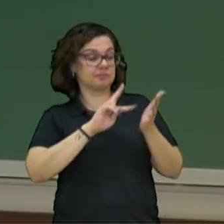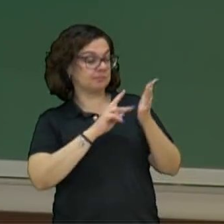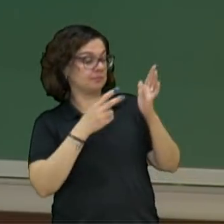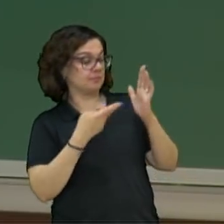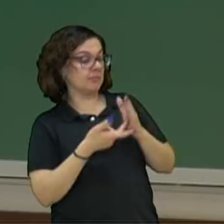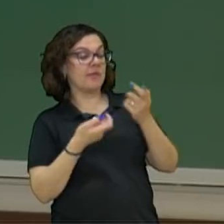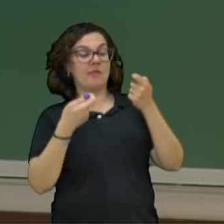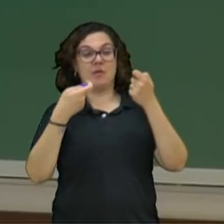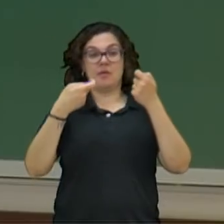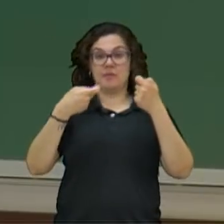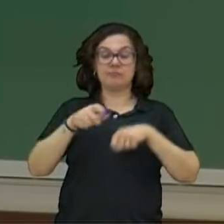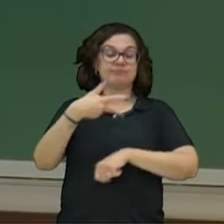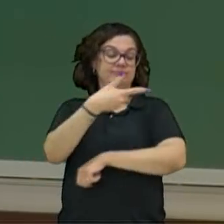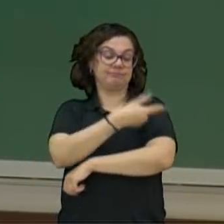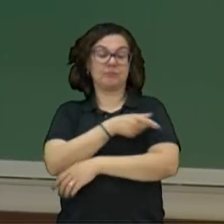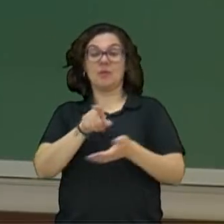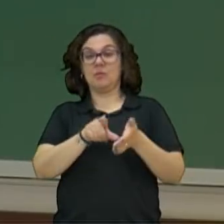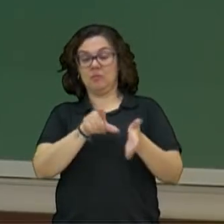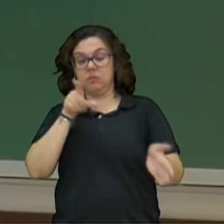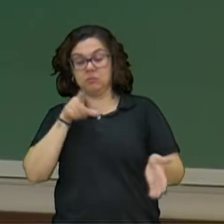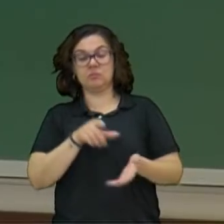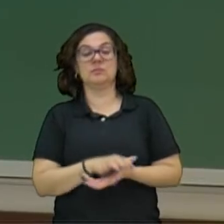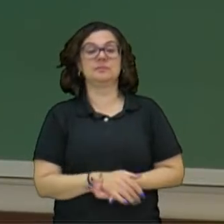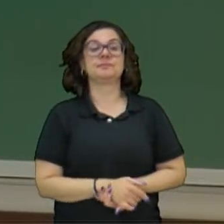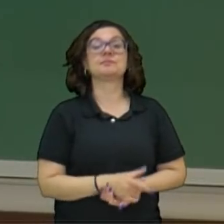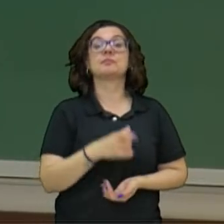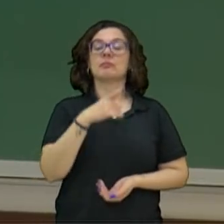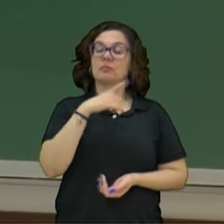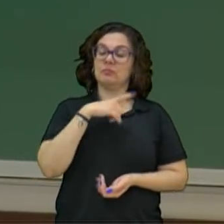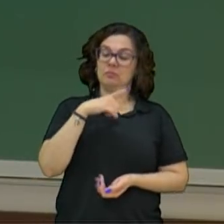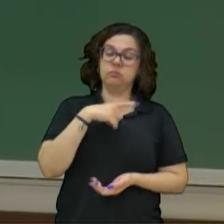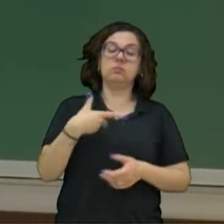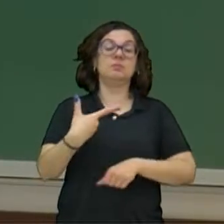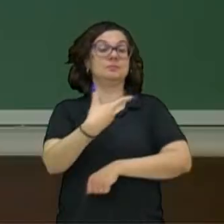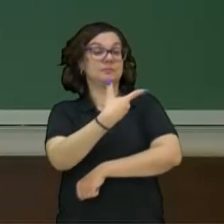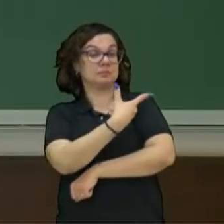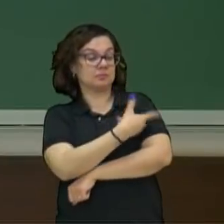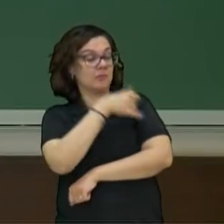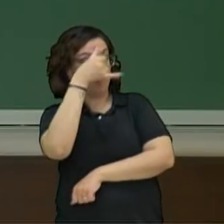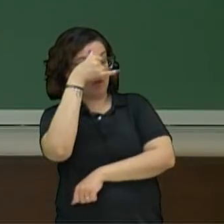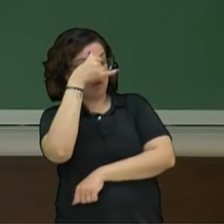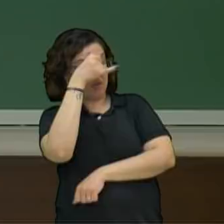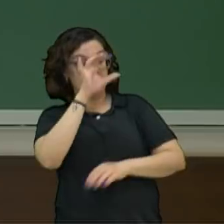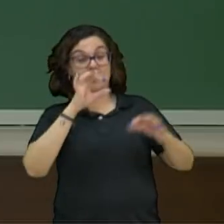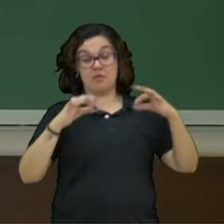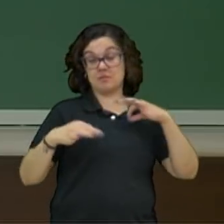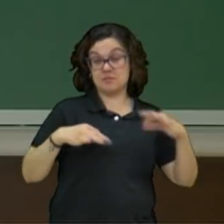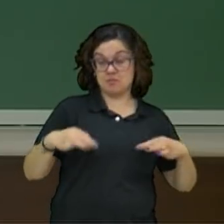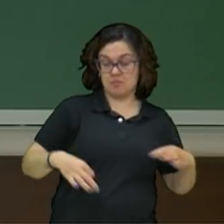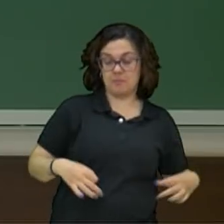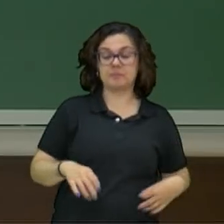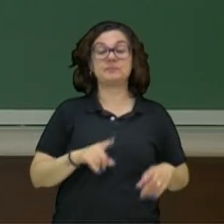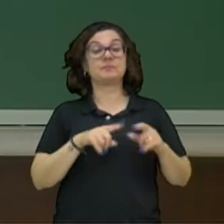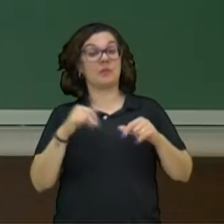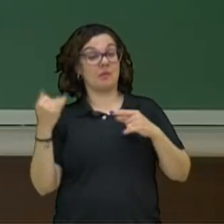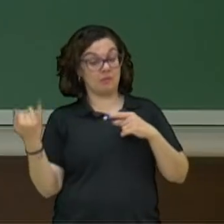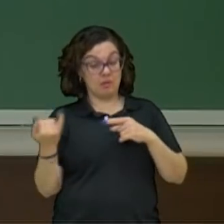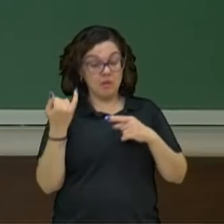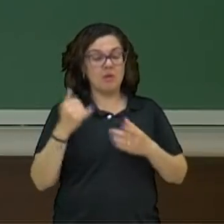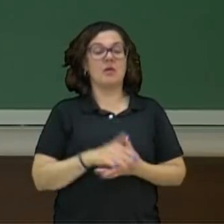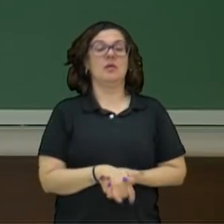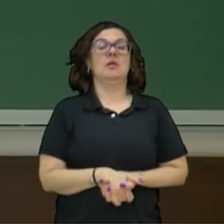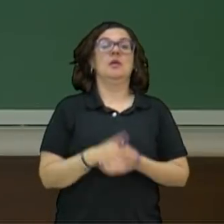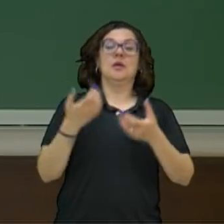ela precisa ser vacinada. Existe a vacina contra o sarampo, né? E ela é uma vacina importantíssima. Então, a pessoa